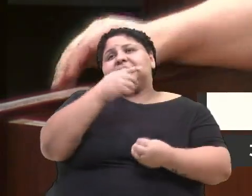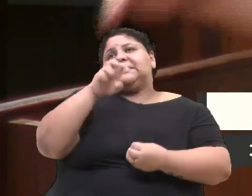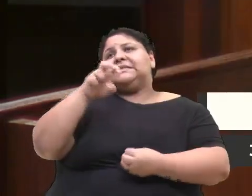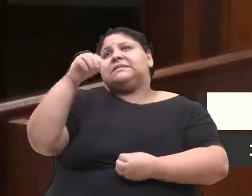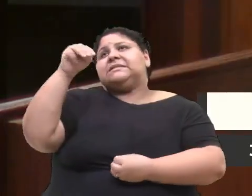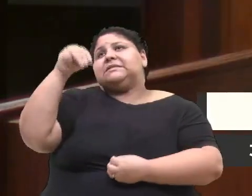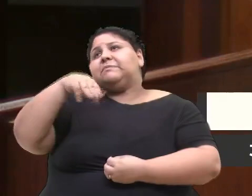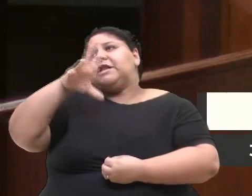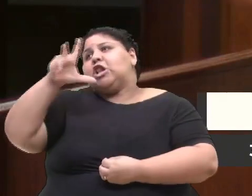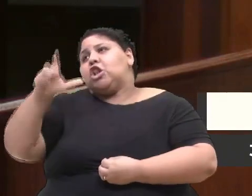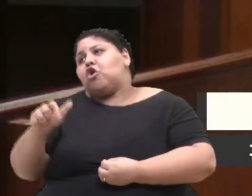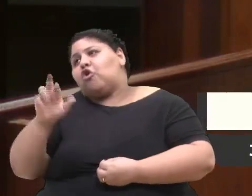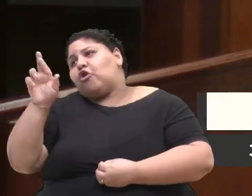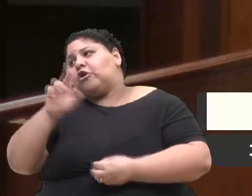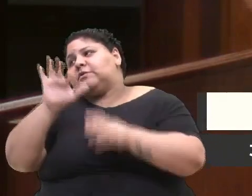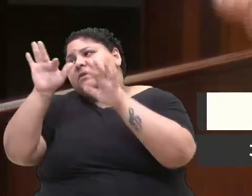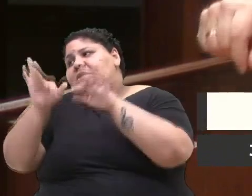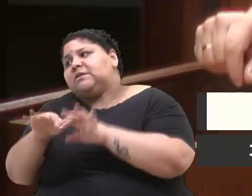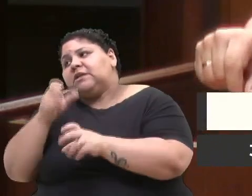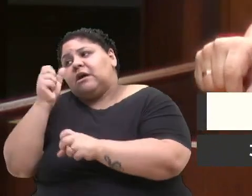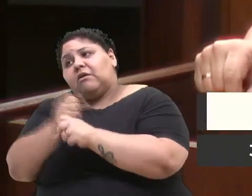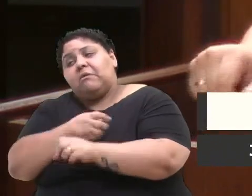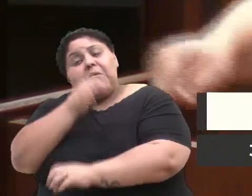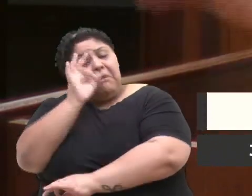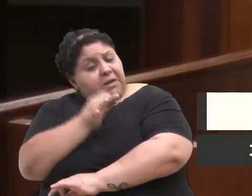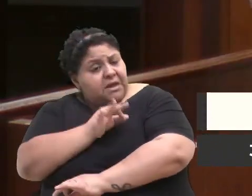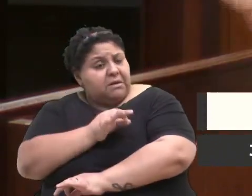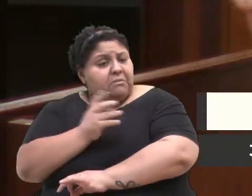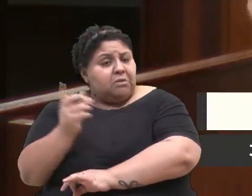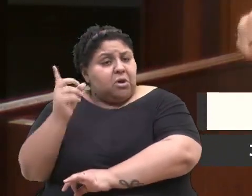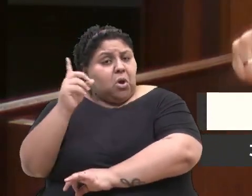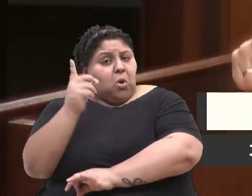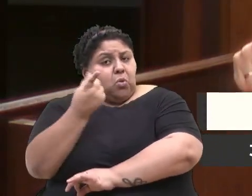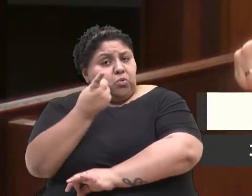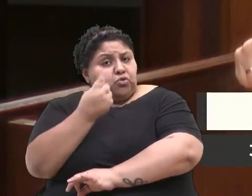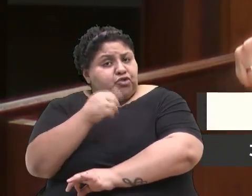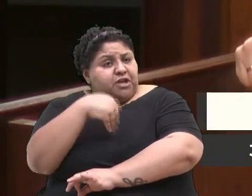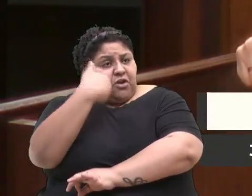obra. Perfeito, o dinheiro não é deles. O dinheiro é nosso.